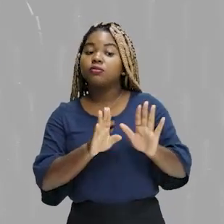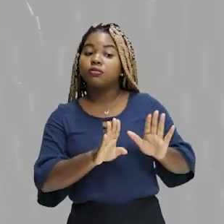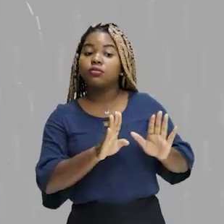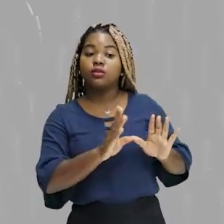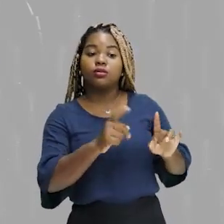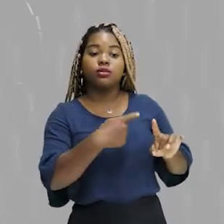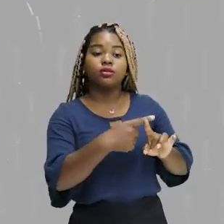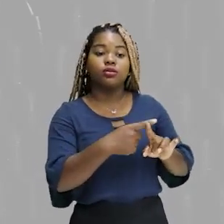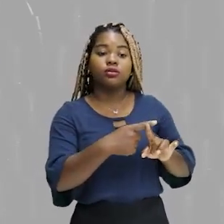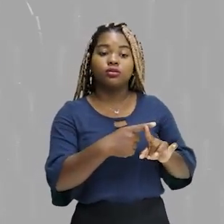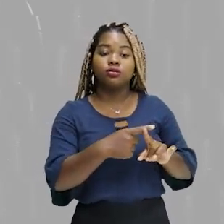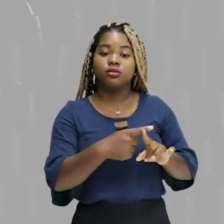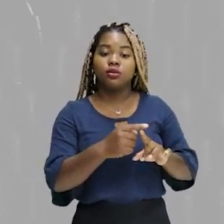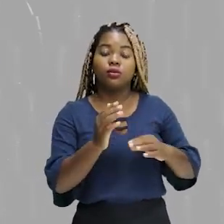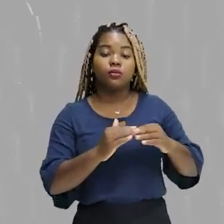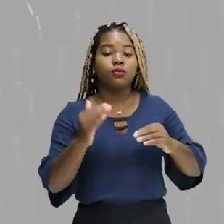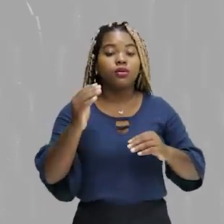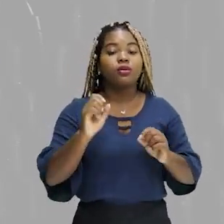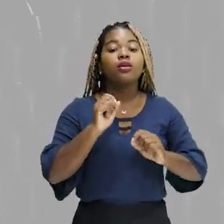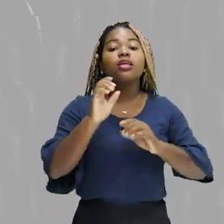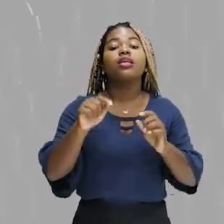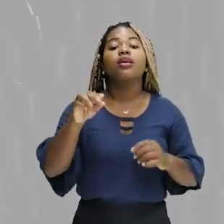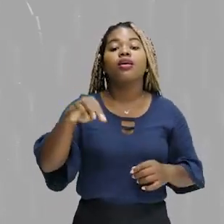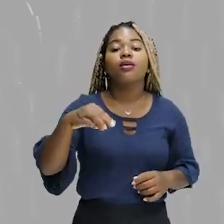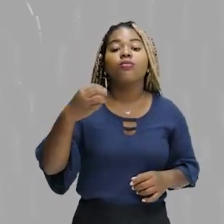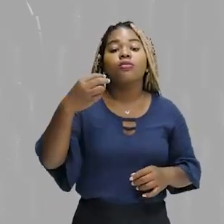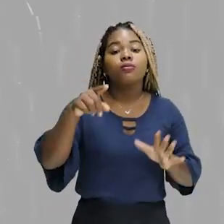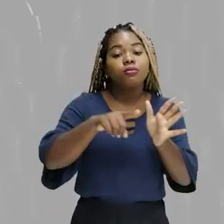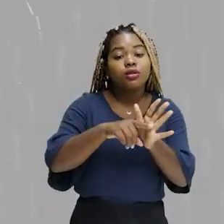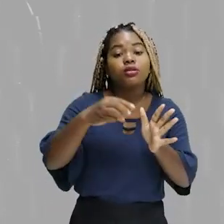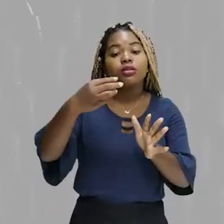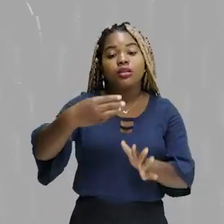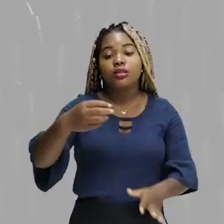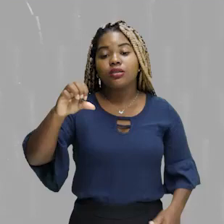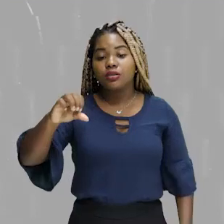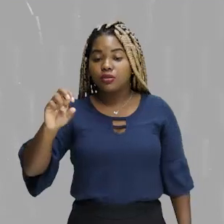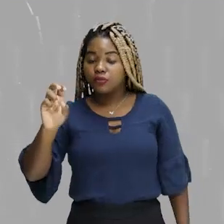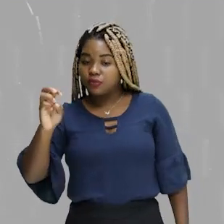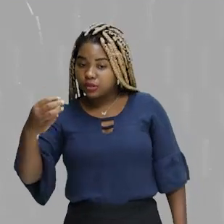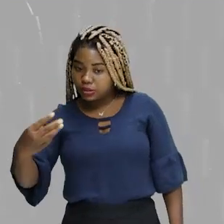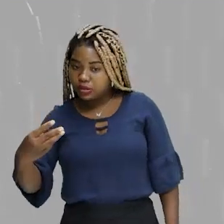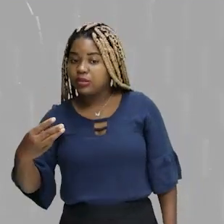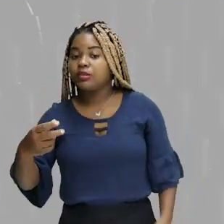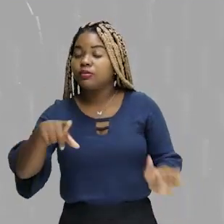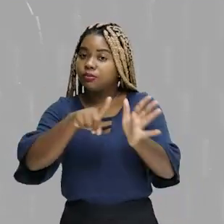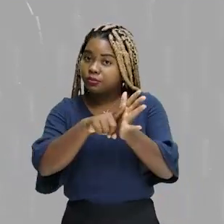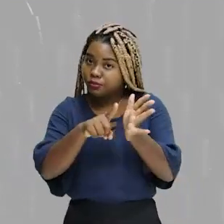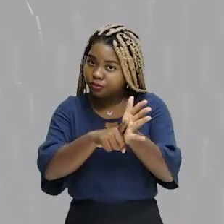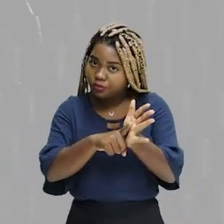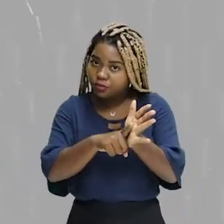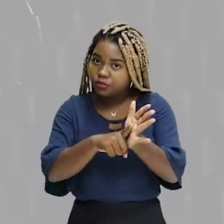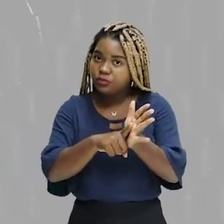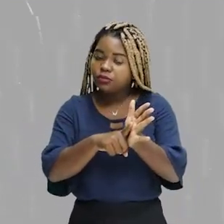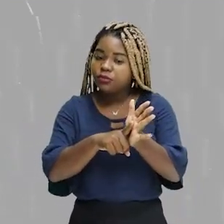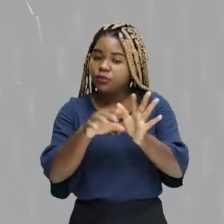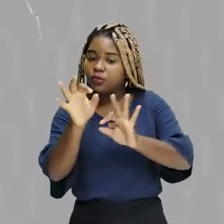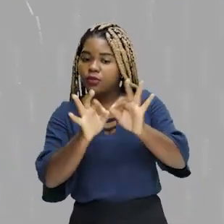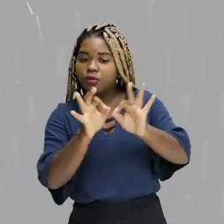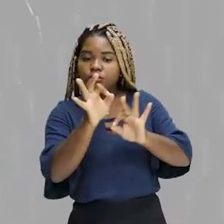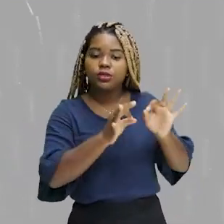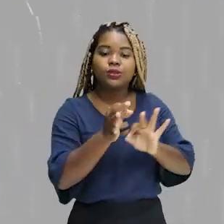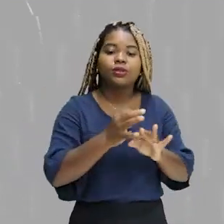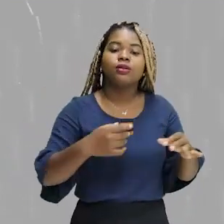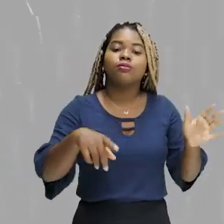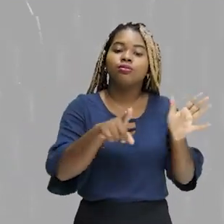quem é o maior? É o 393,5. Então, vamos manter o sinal dele, que é o menos, e vamos fazer a